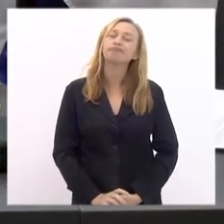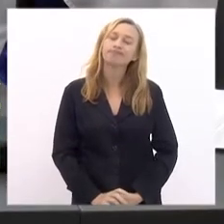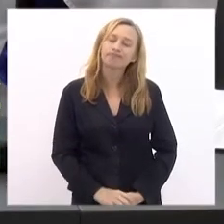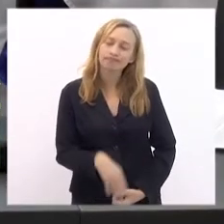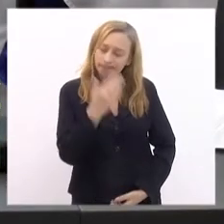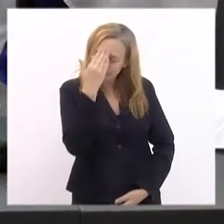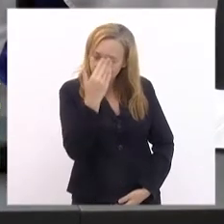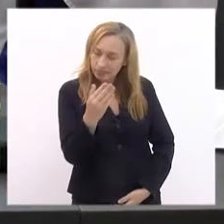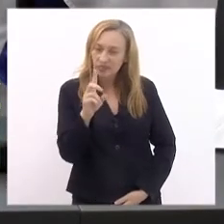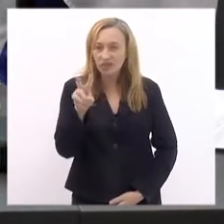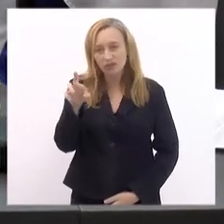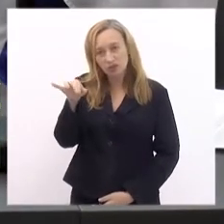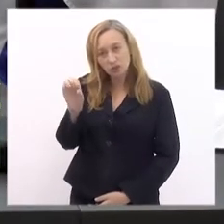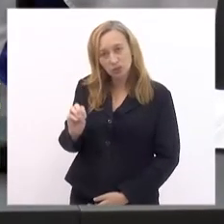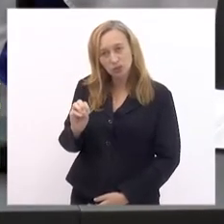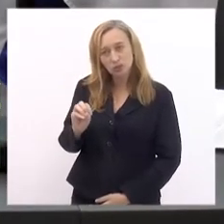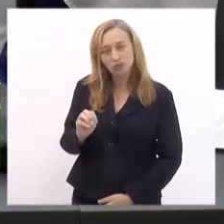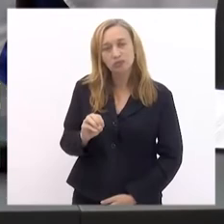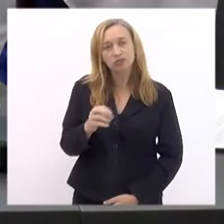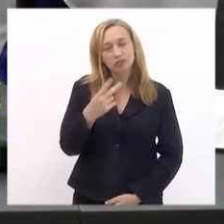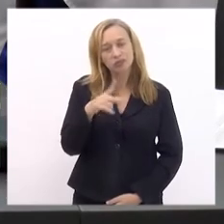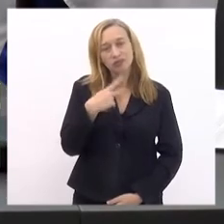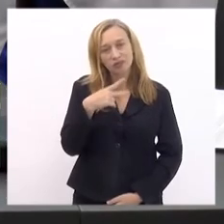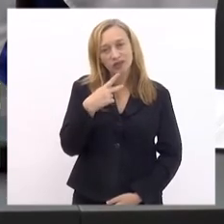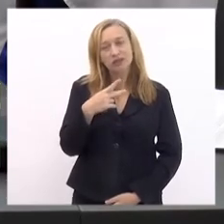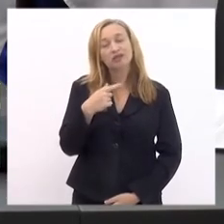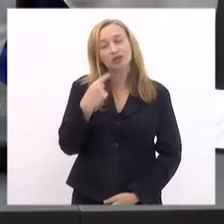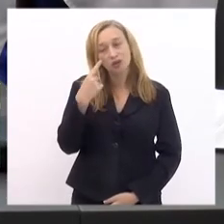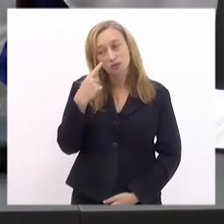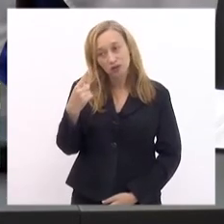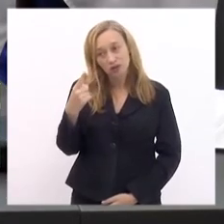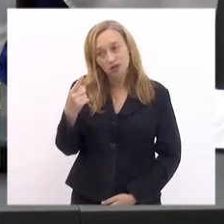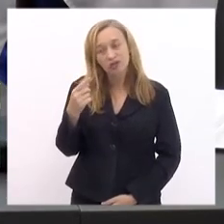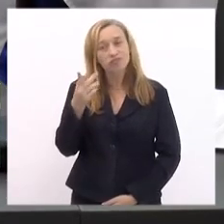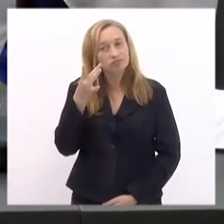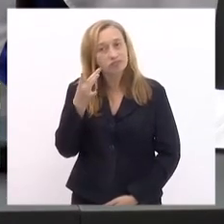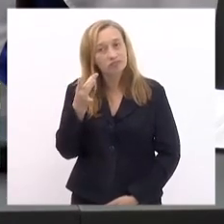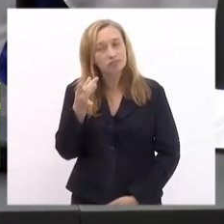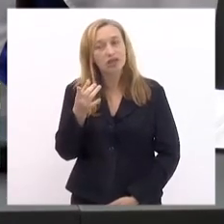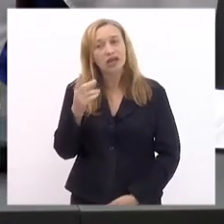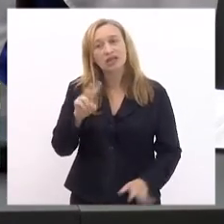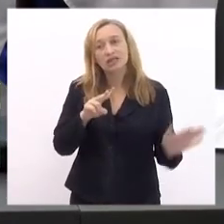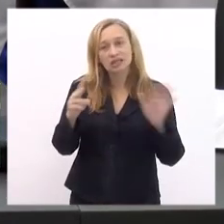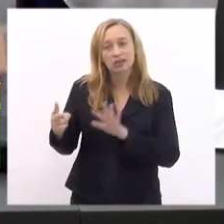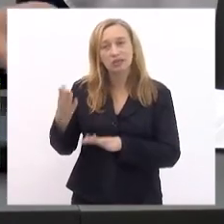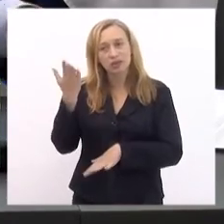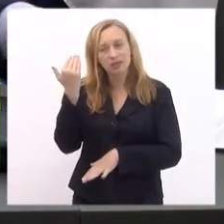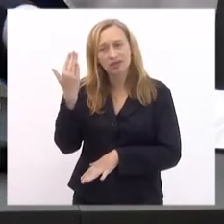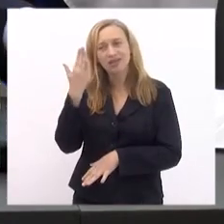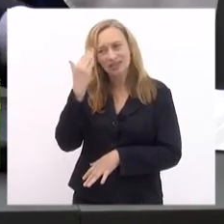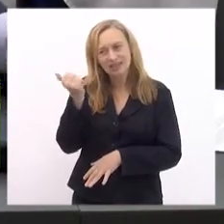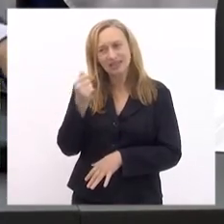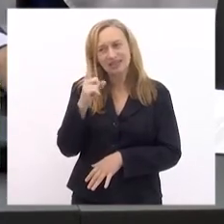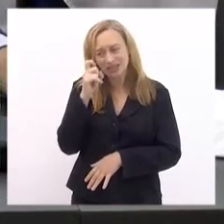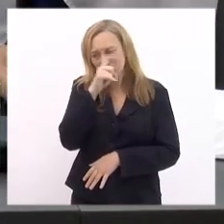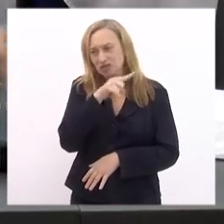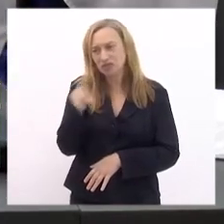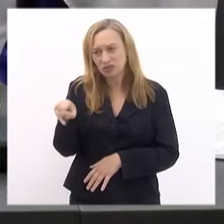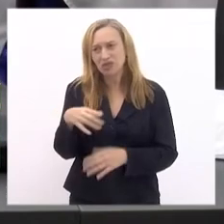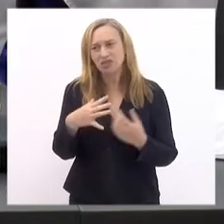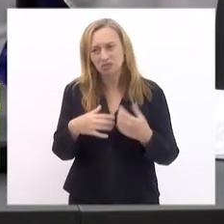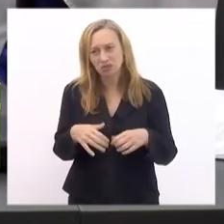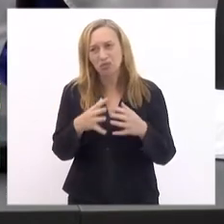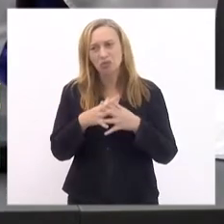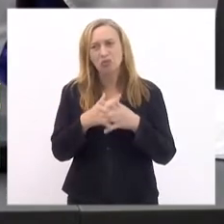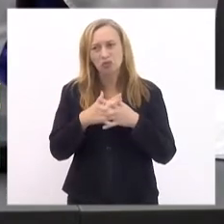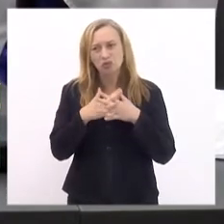Obrigado, Evandro Sudério, por sua participação. Eu estive aí pessoalmente na semana passada, logo depois da tragédia. Eu sei que a situação de vocês é muito complexa, a cidade